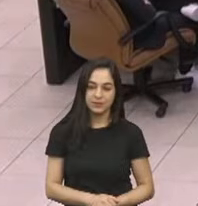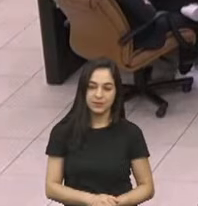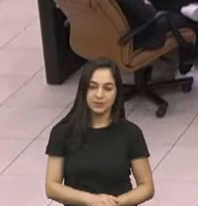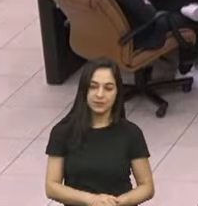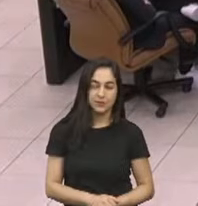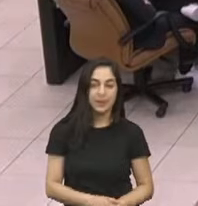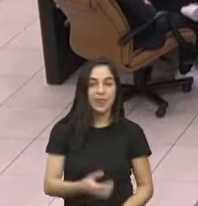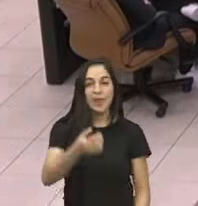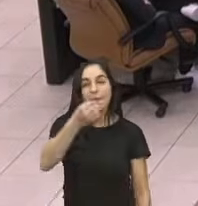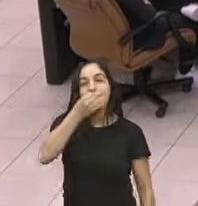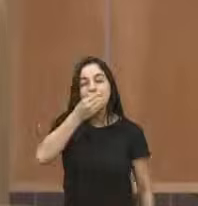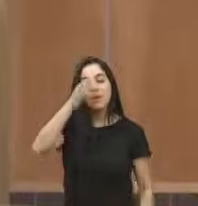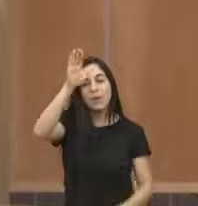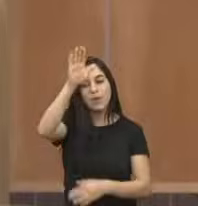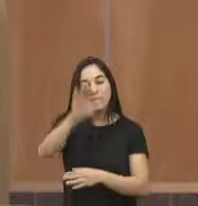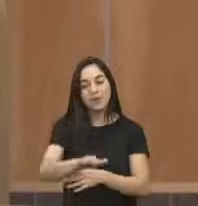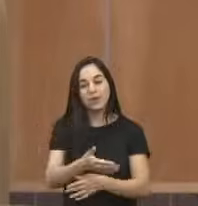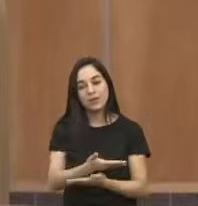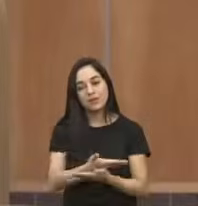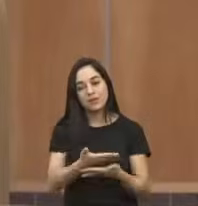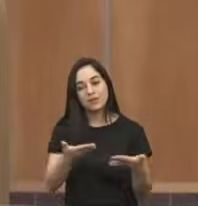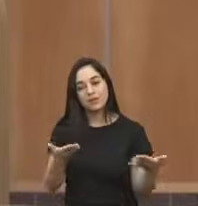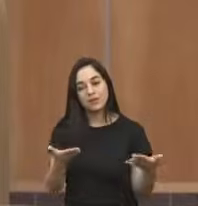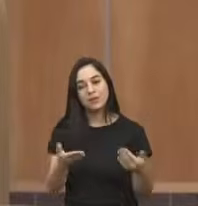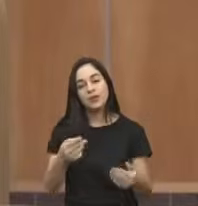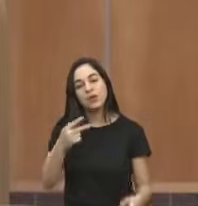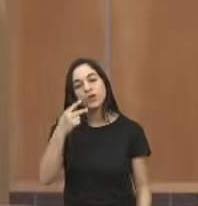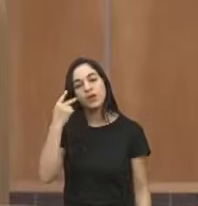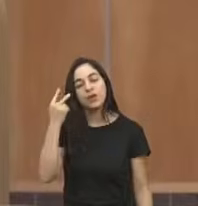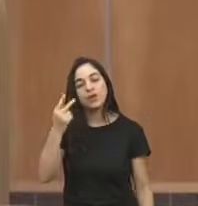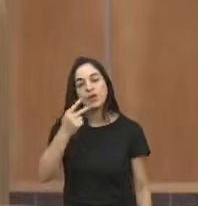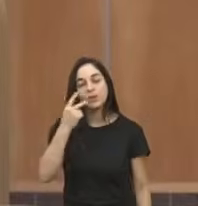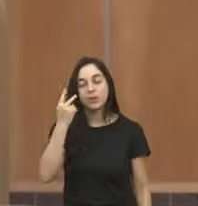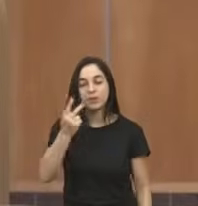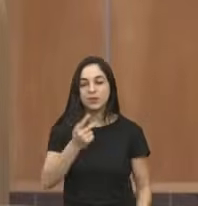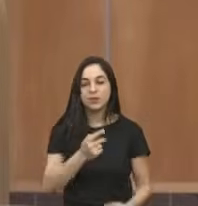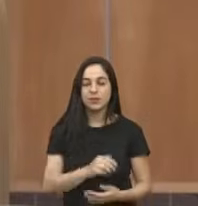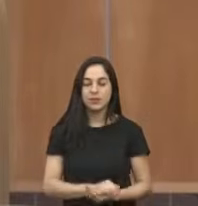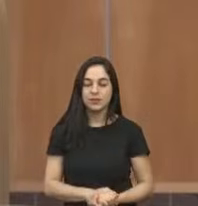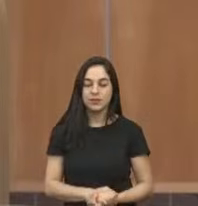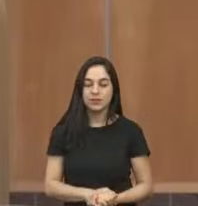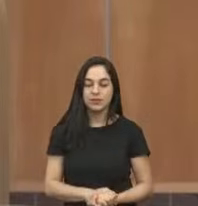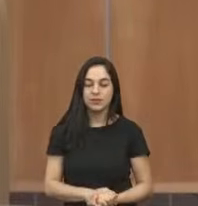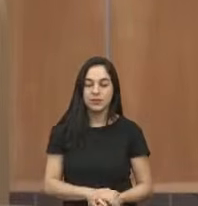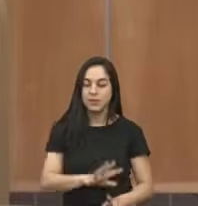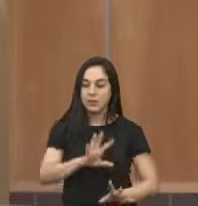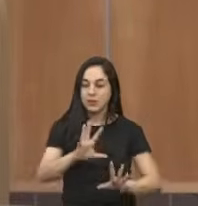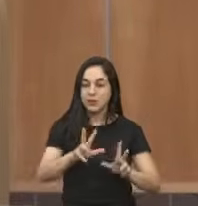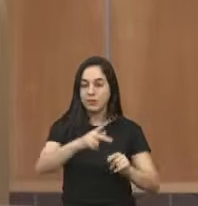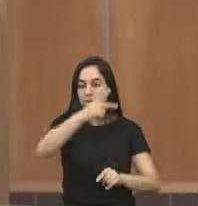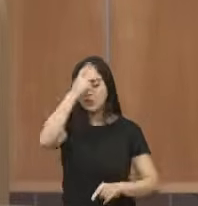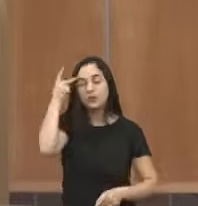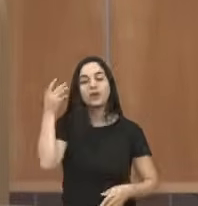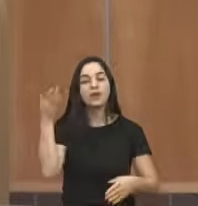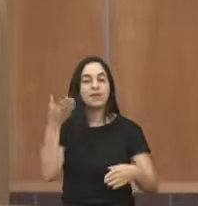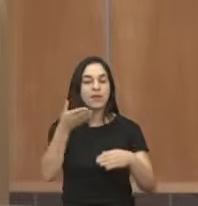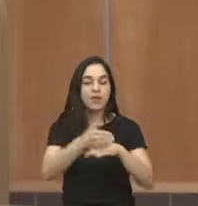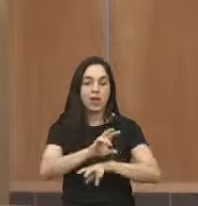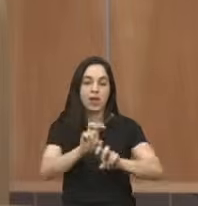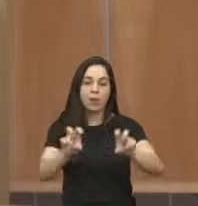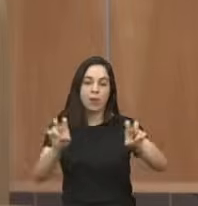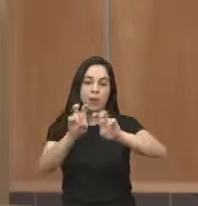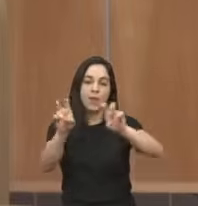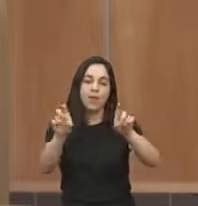Uma boa tarde a todos, senhores vereadores, senhora vereadora, público presente, internautas e